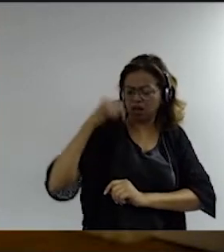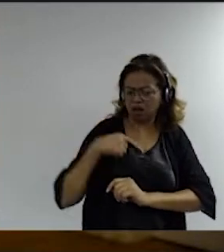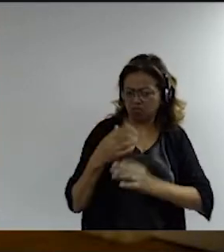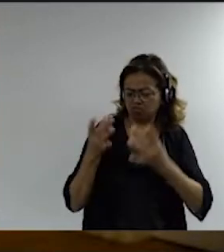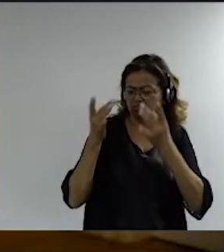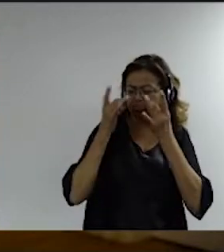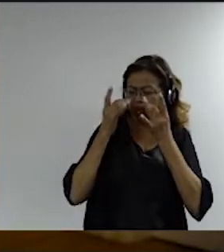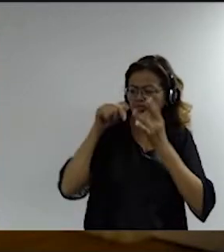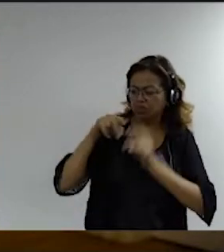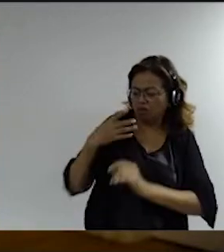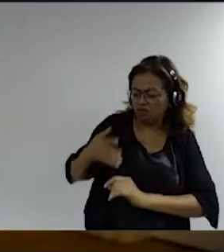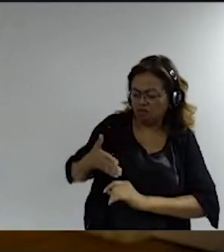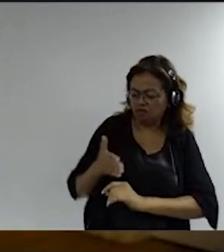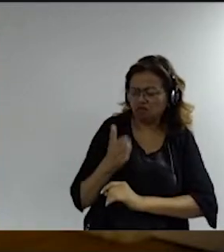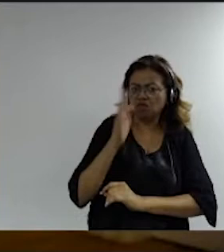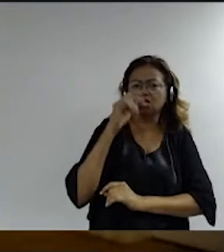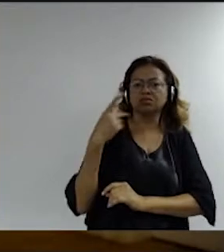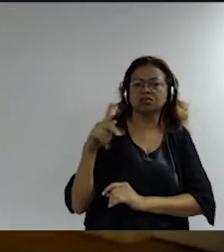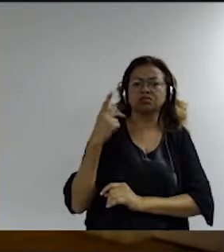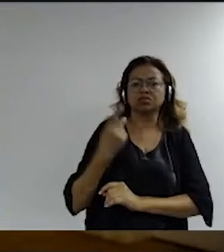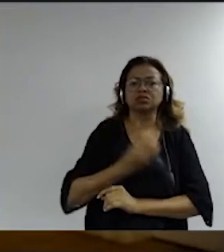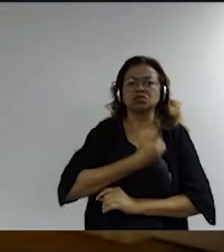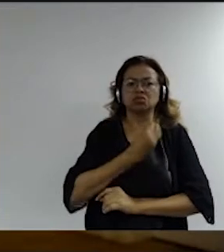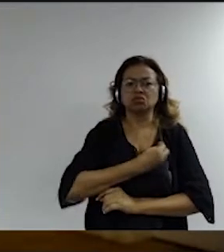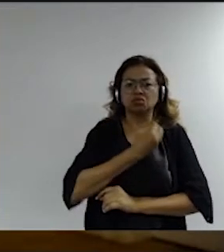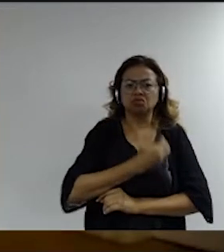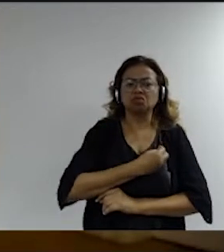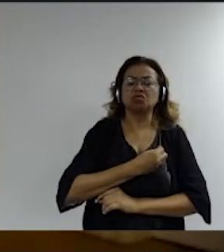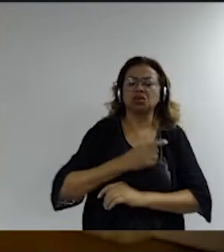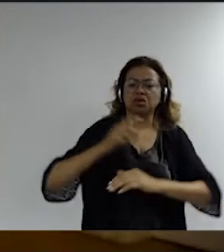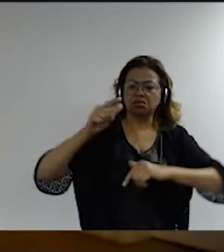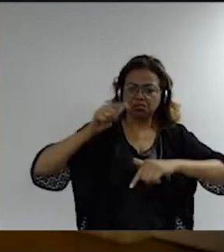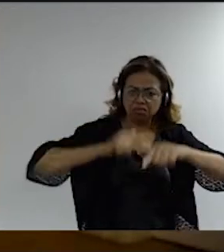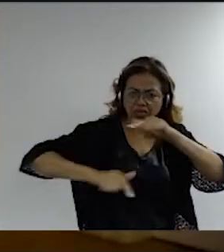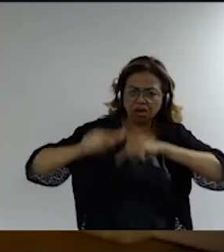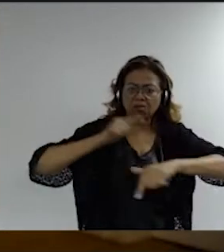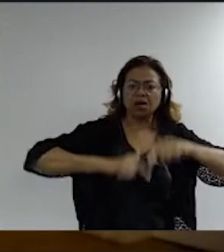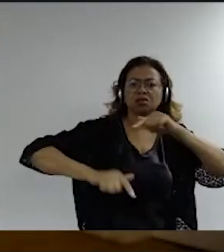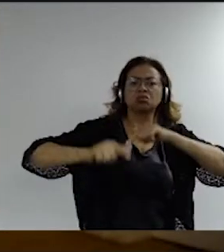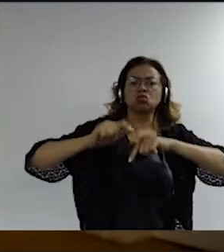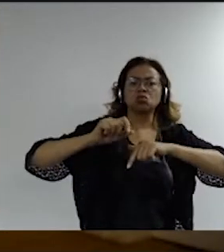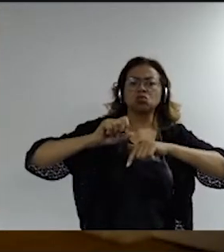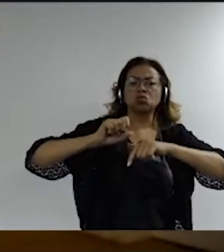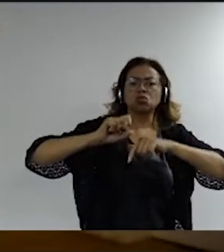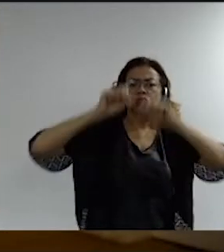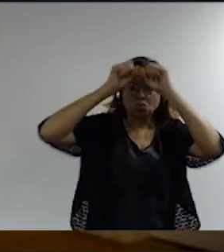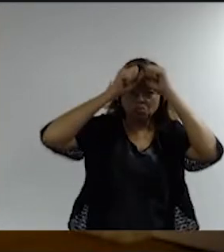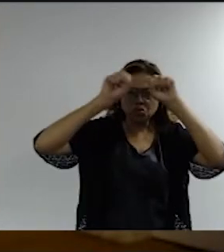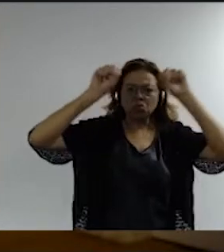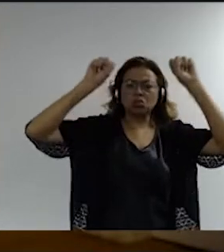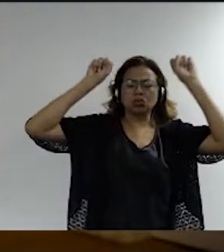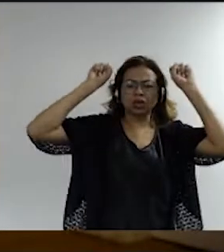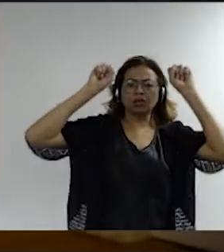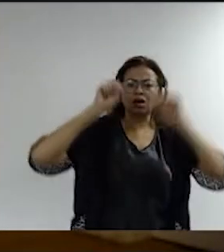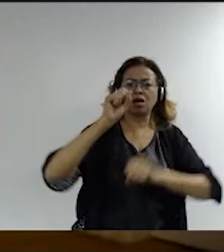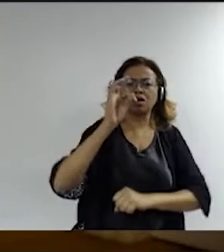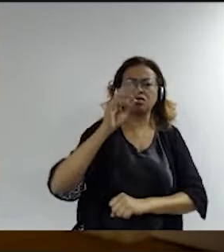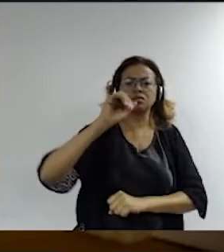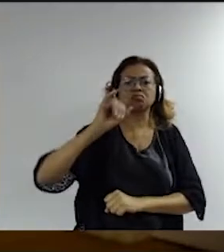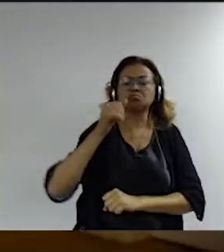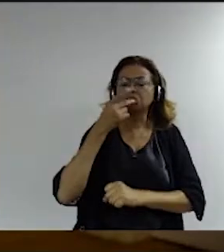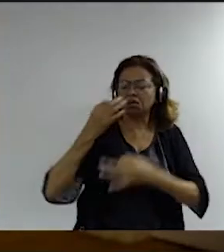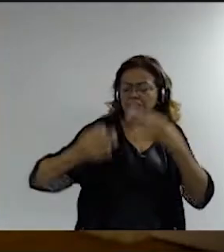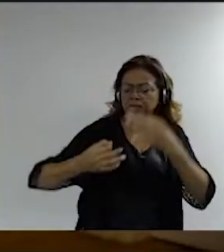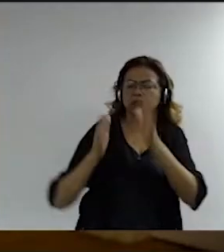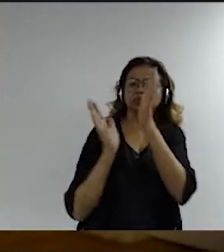testemunha constante pela sua atuação no Superior Tribunal de Justiça. Boa noite,